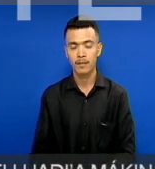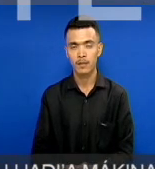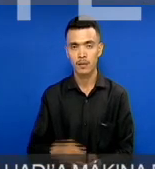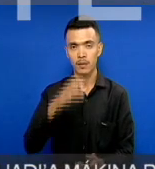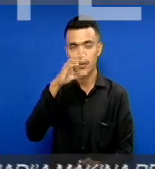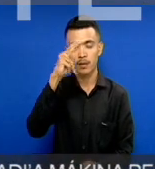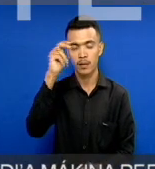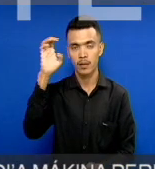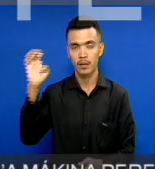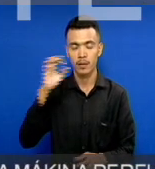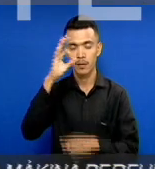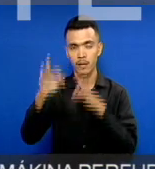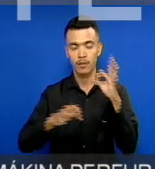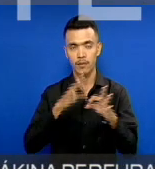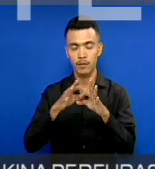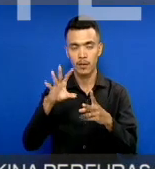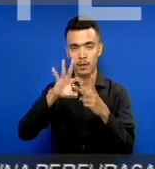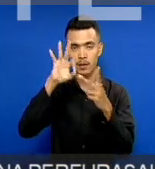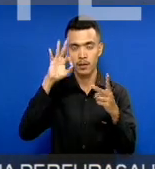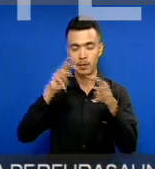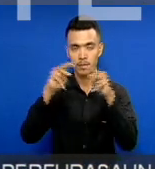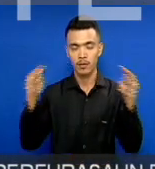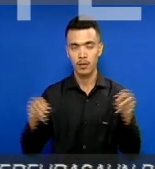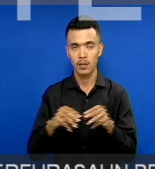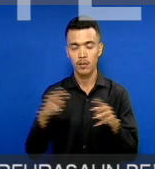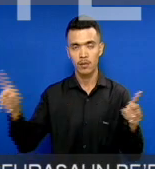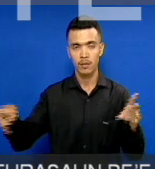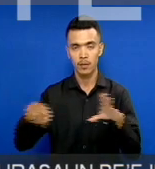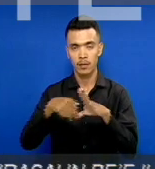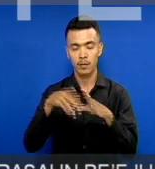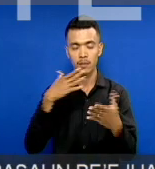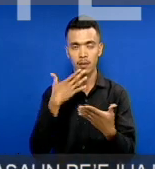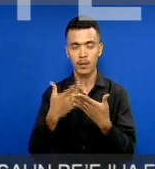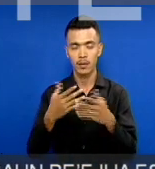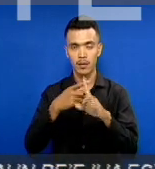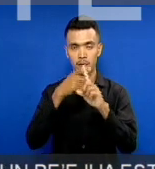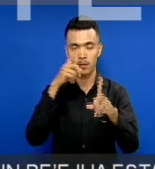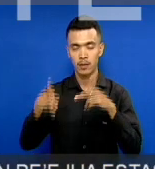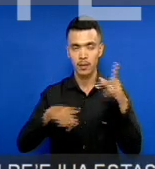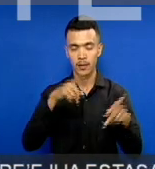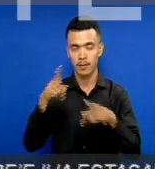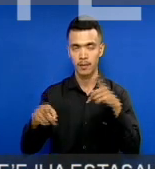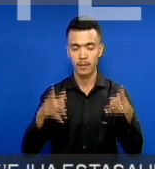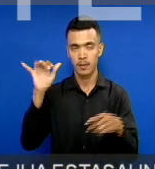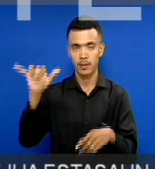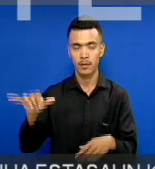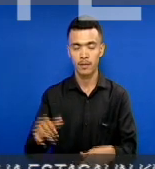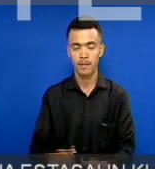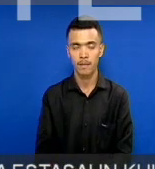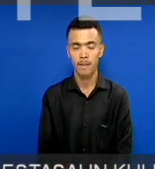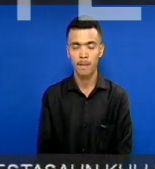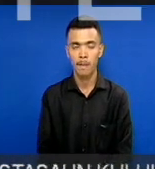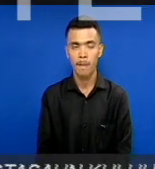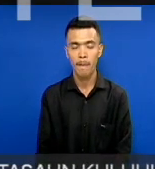Comissão Nacional Eleição Garante, eleição Assembleia Municipal, se participa Máximo Rossi, cidadão Cira.